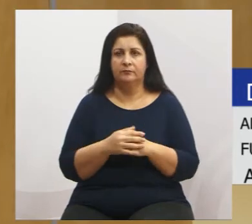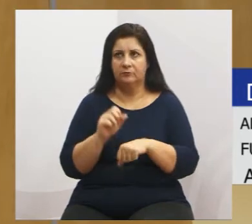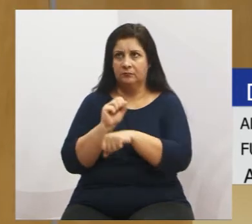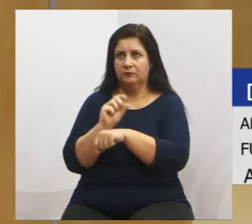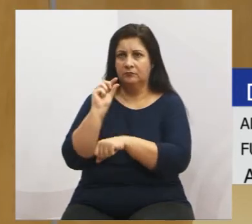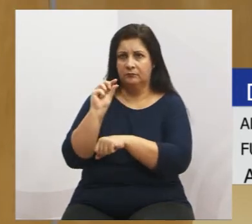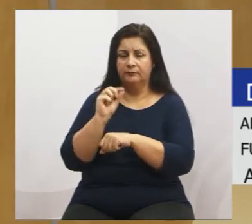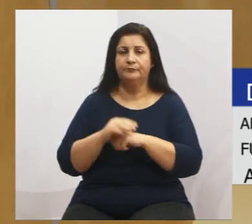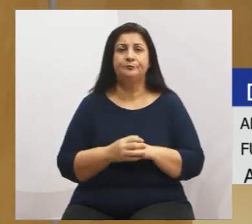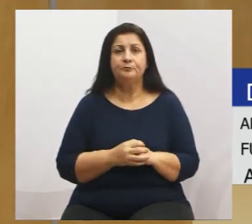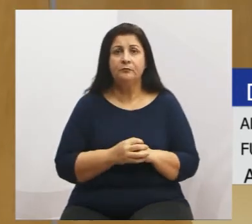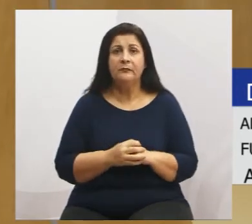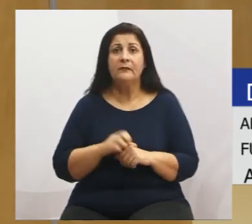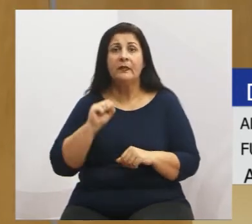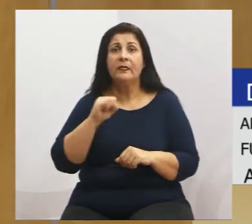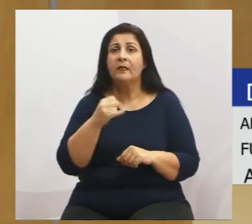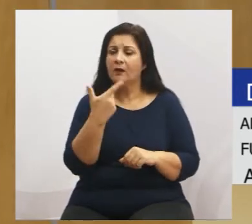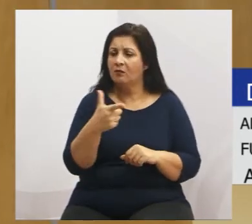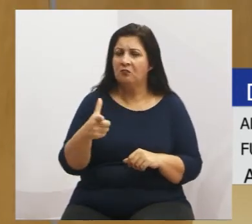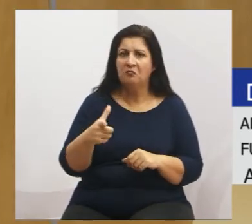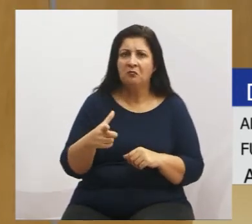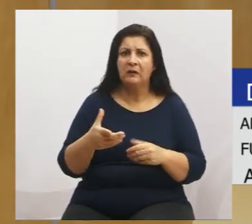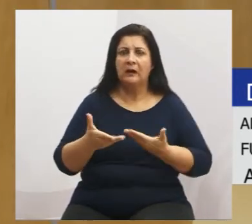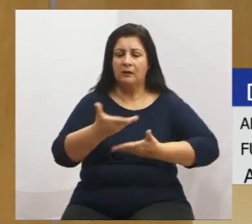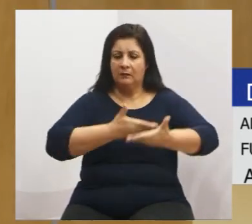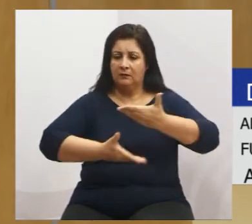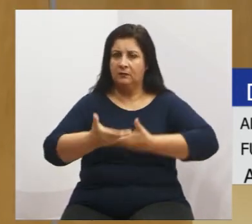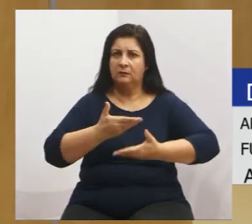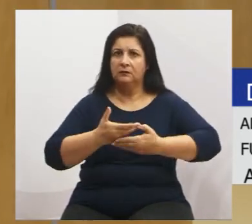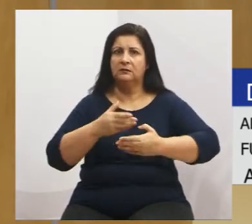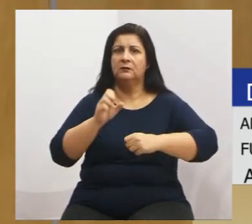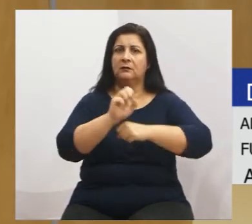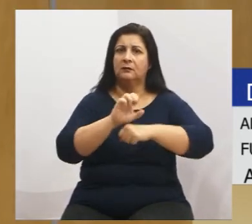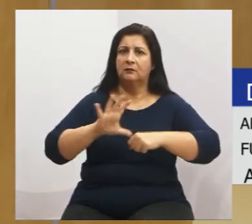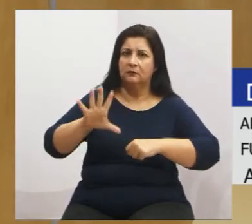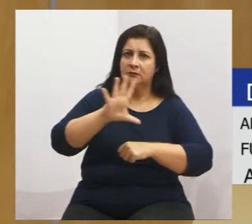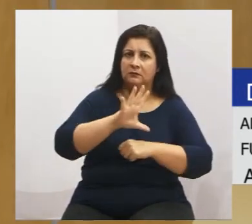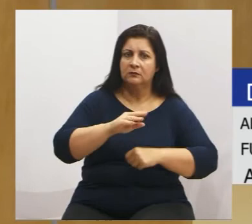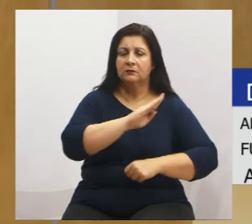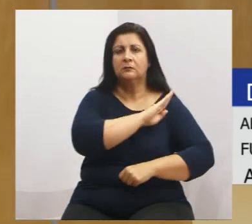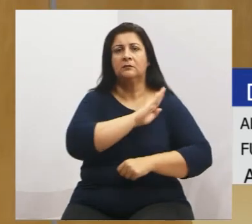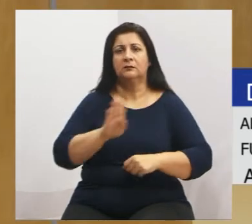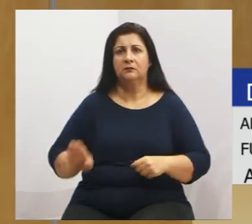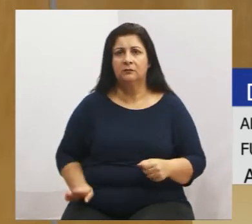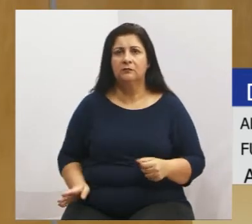não concluirmos essas parcerias com o Estado, com o governo federal, fica difícil a gente